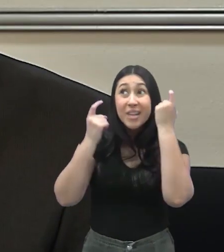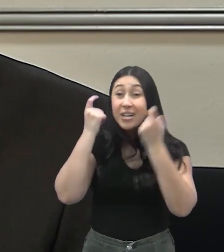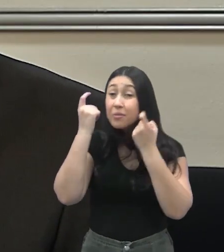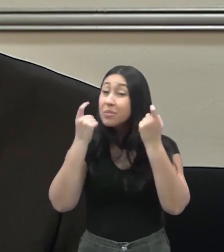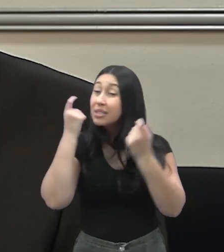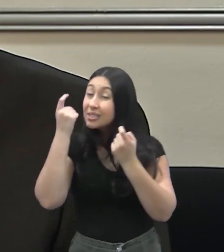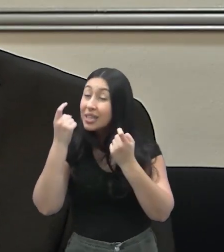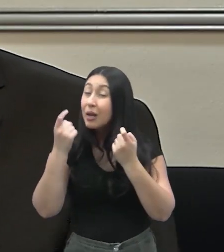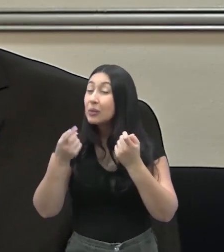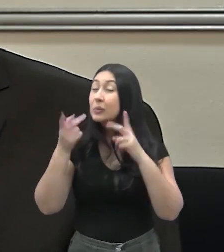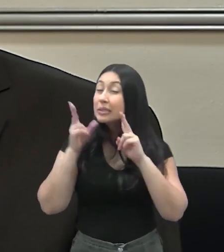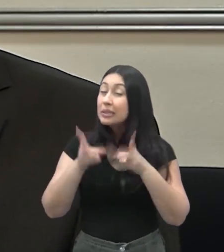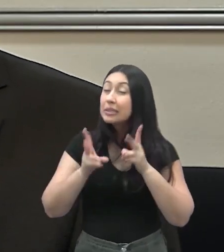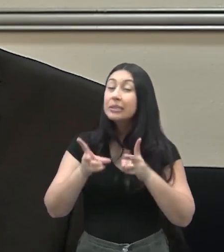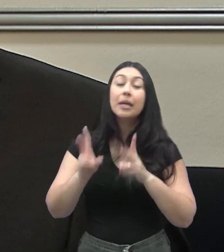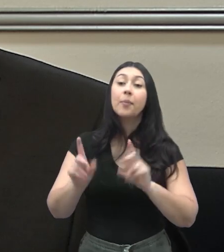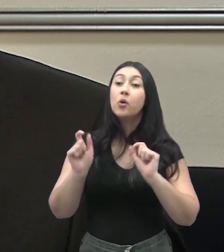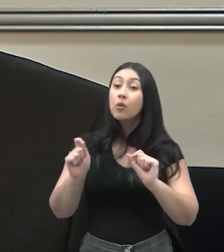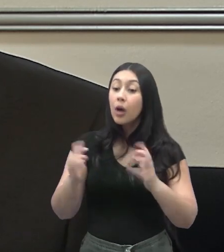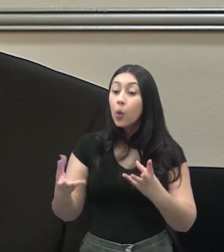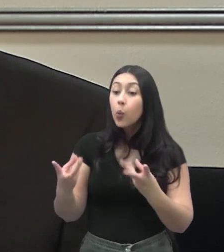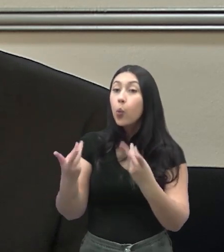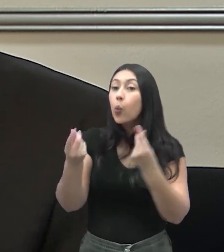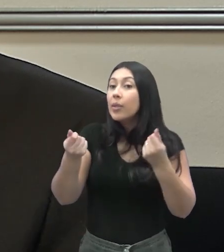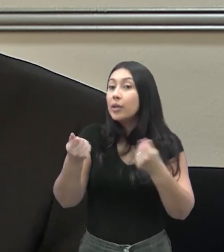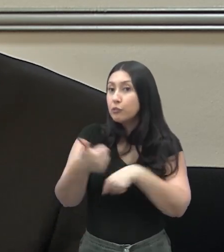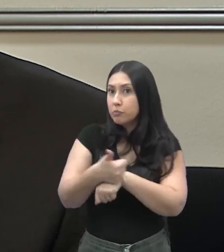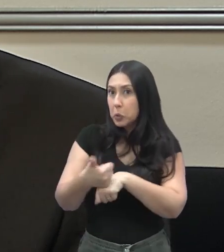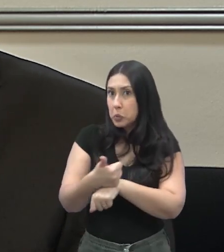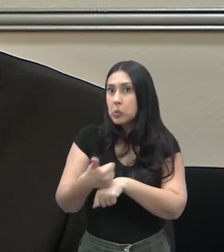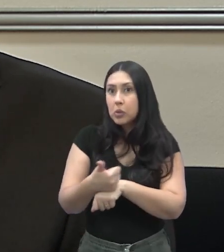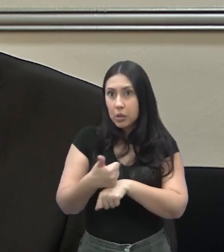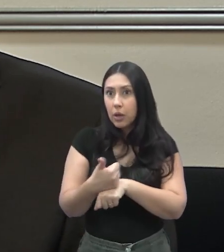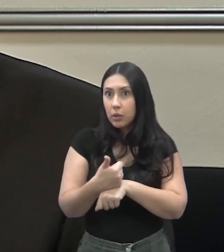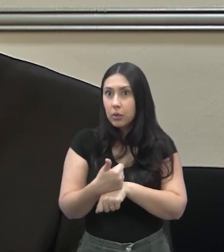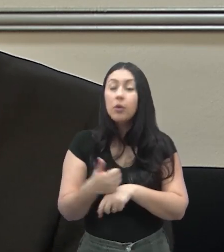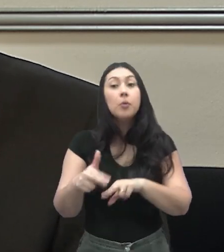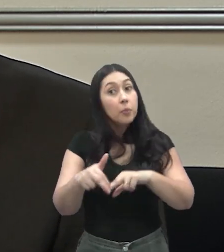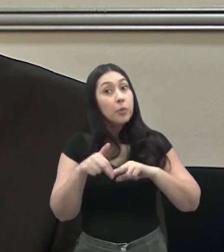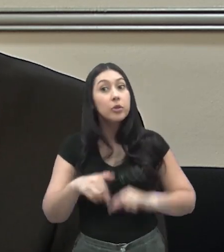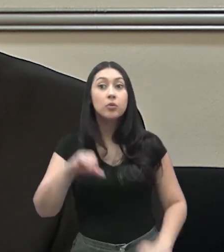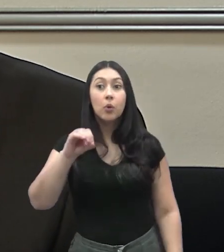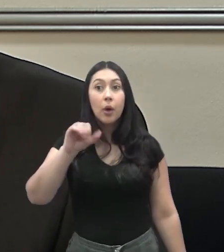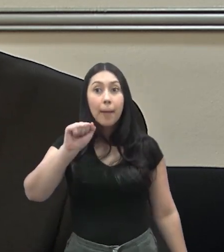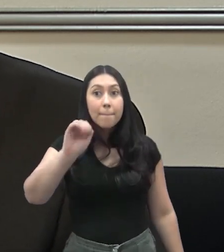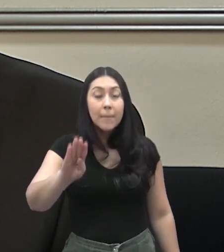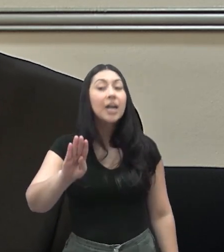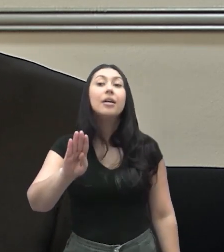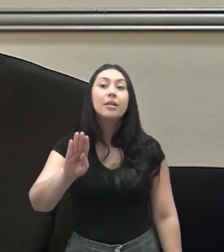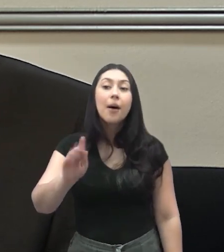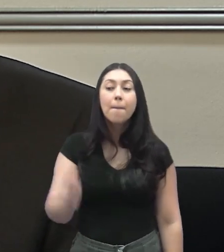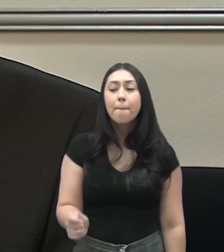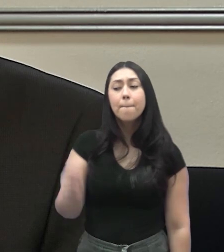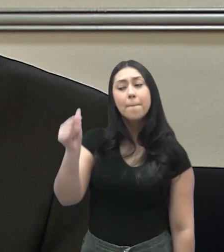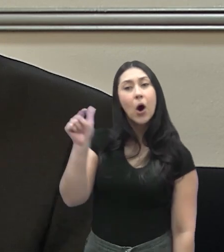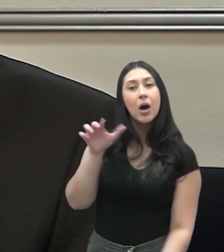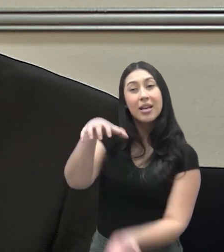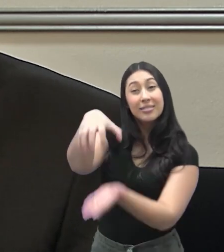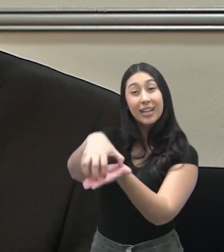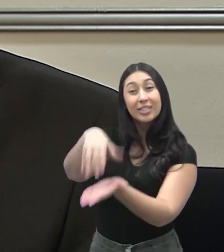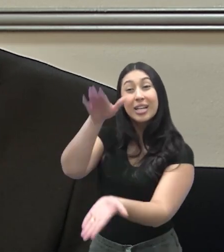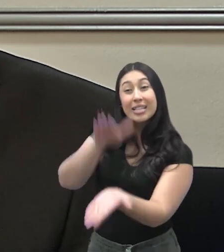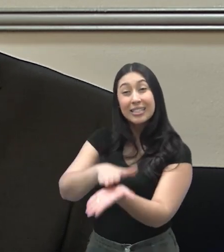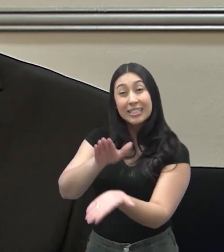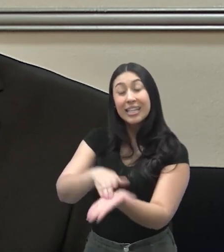uma preocupação muito grande da OAB, desde sempre, em garantir a qualidade dos profissionais. Tanto é que a OAB é uma das